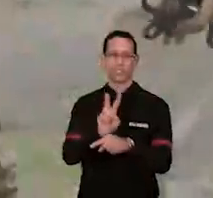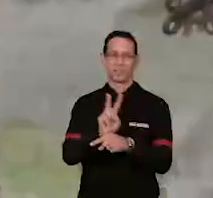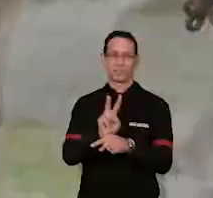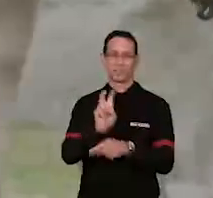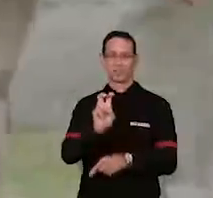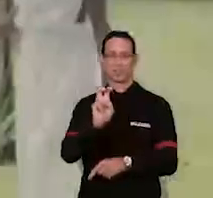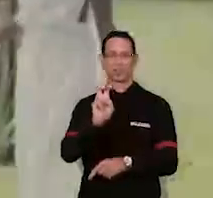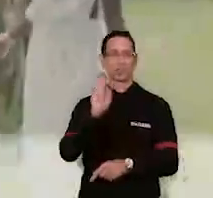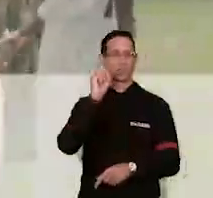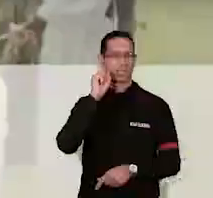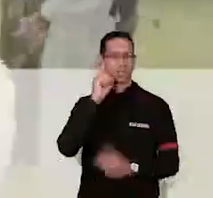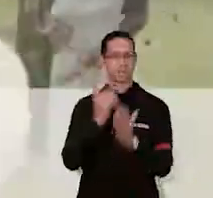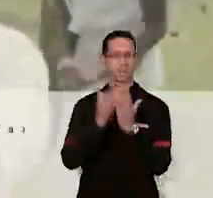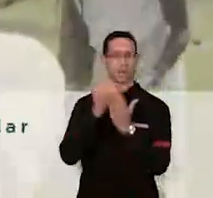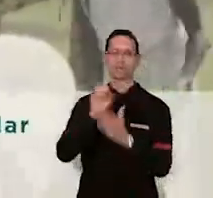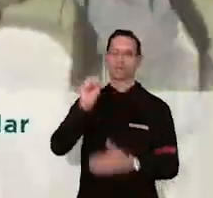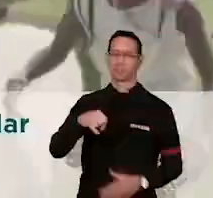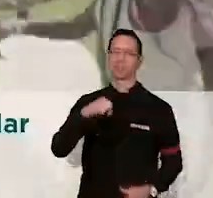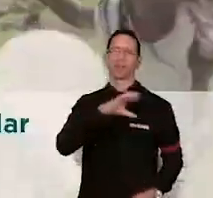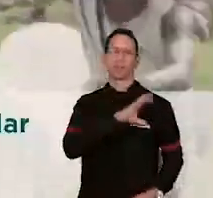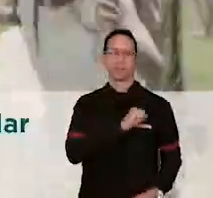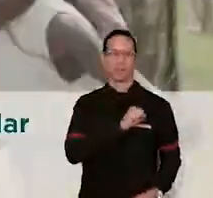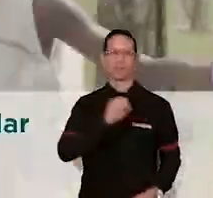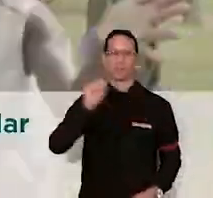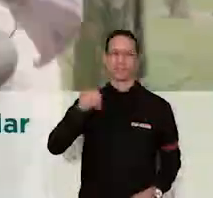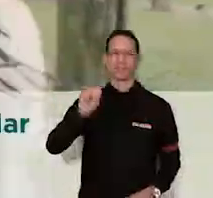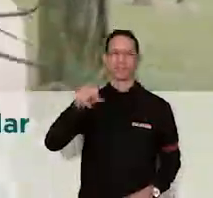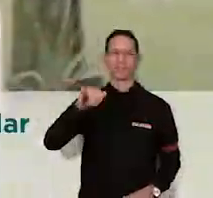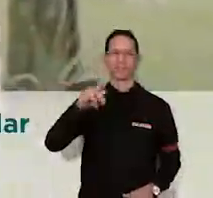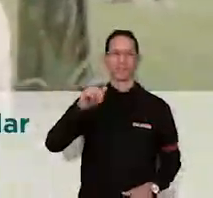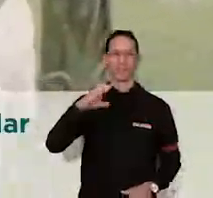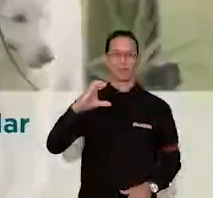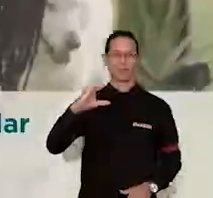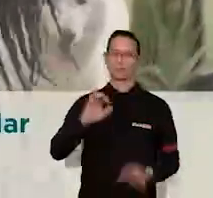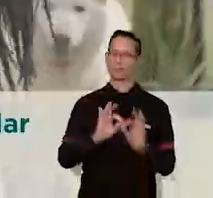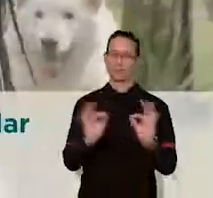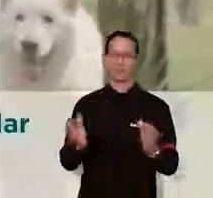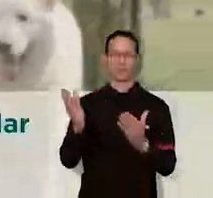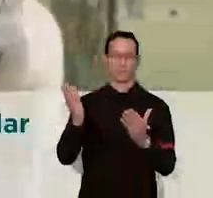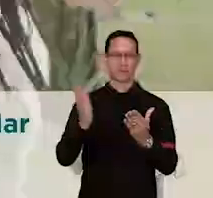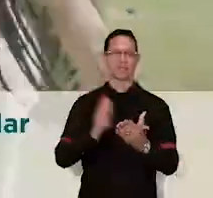a mais. Diga sim ao amor, diga sim pra Simparic. Simples assim.